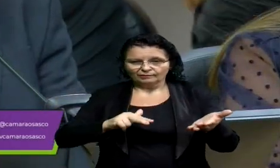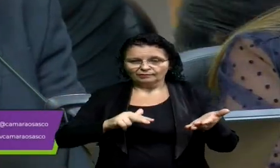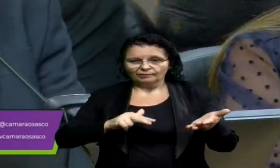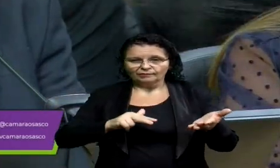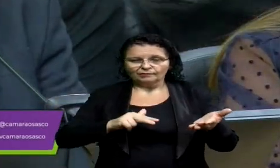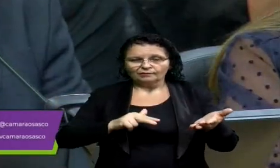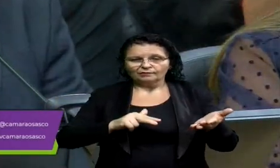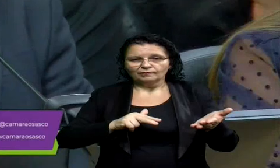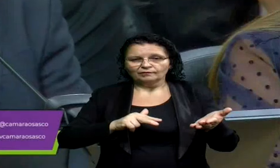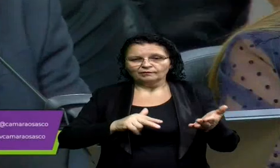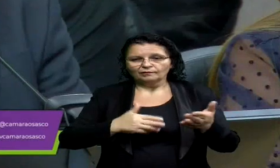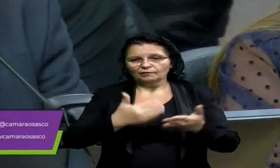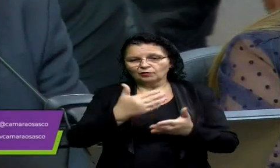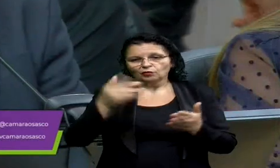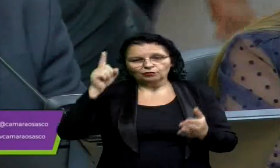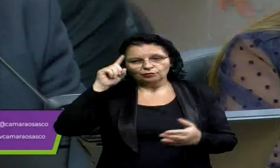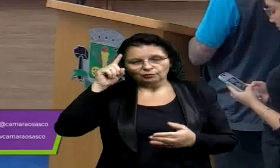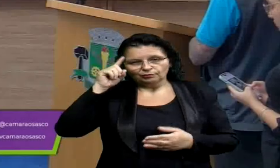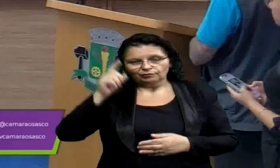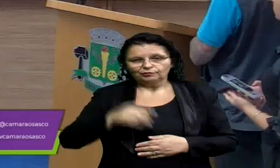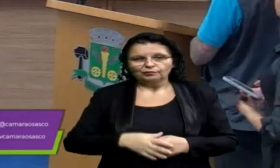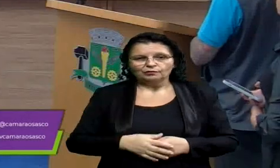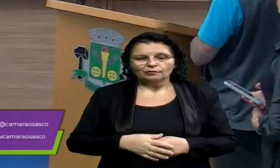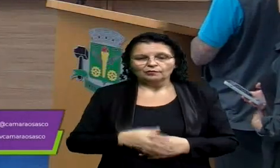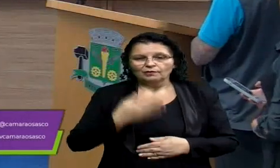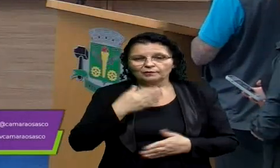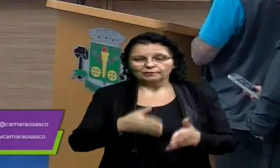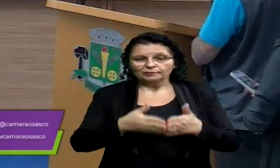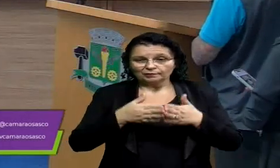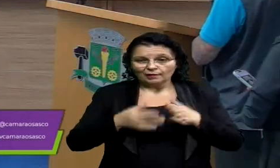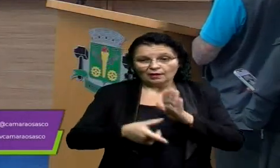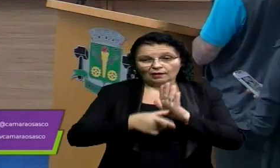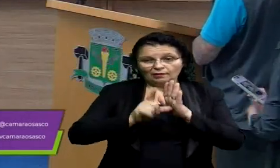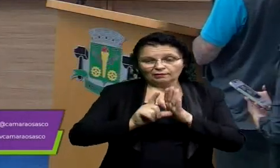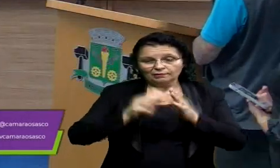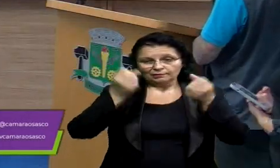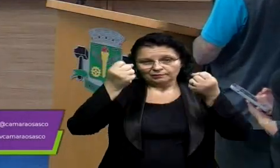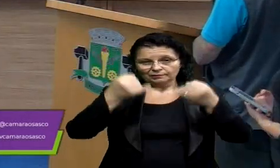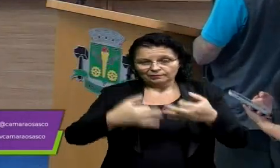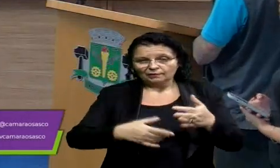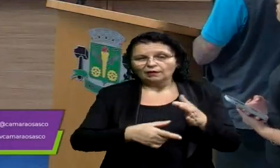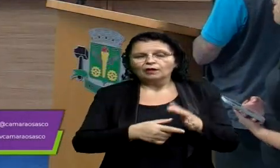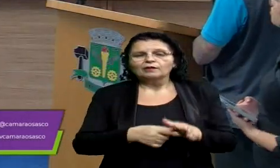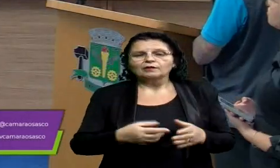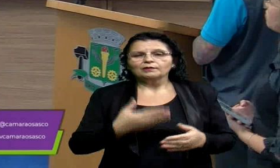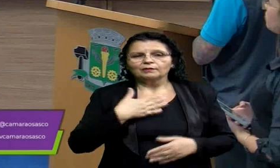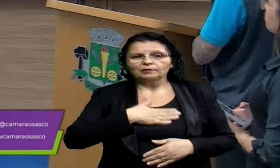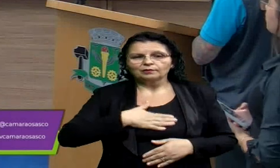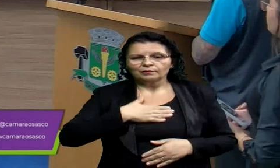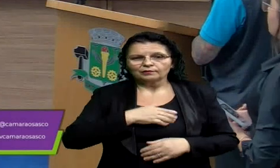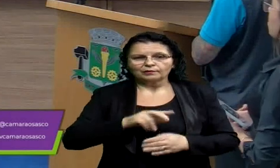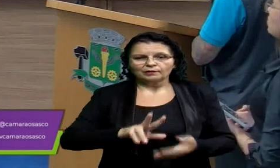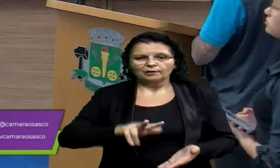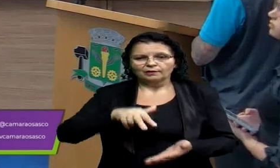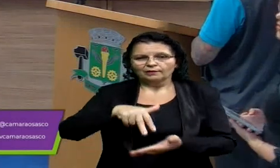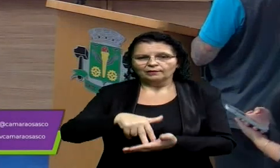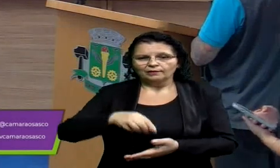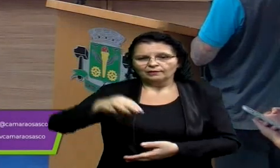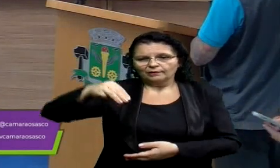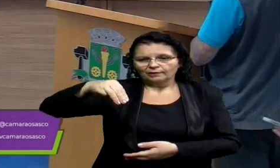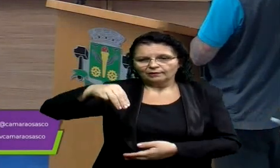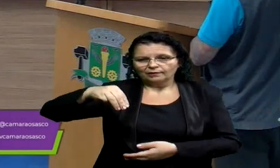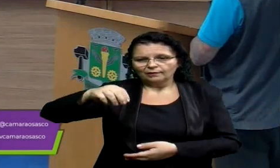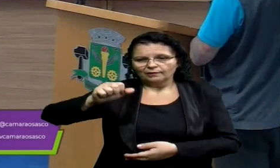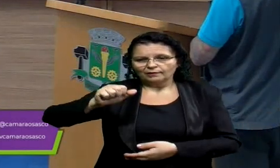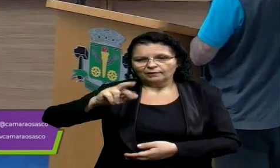da da matéria do expediente senhor presidente o senhor me permite Antes de ler a nossa pauta eu gostaria que ficasse em pé a senhora Maria Cristina